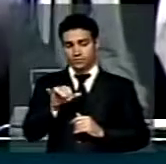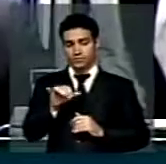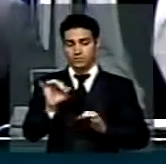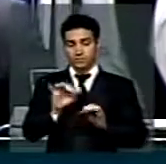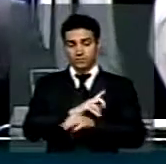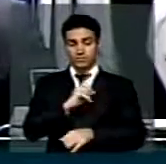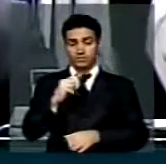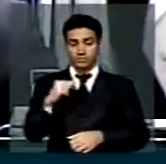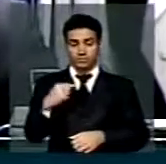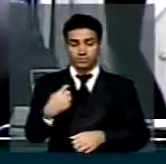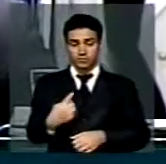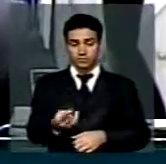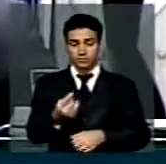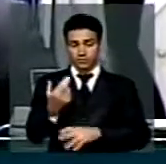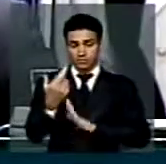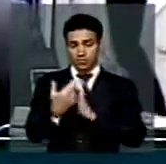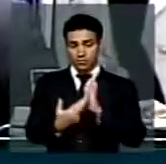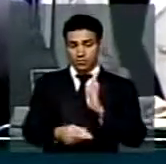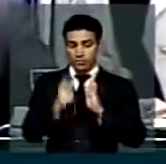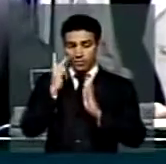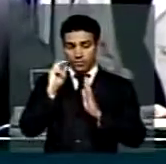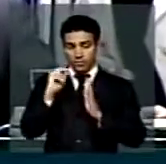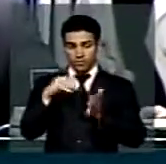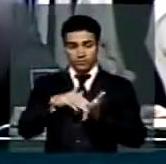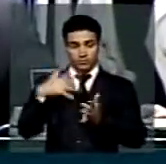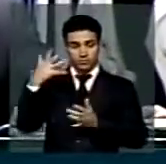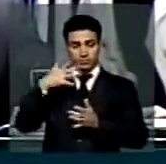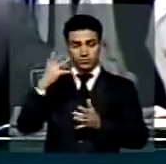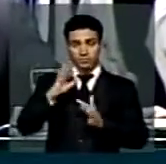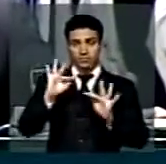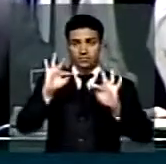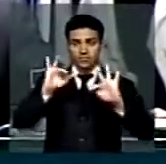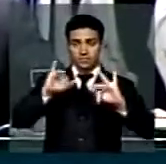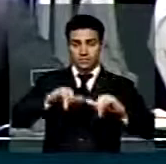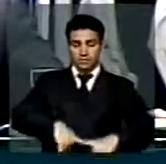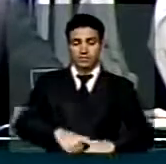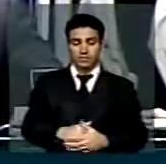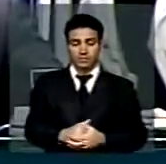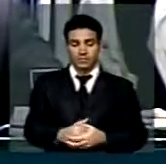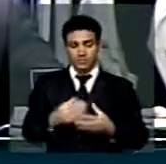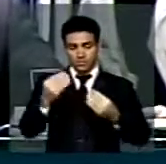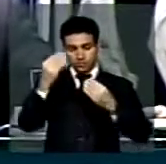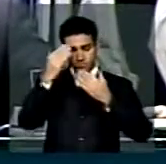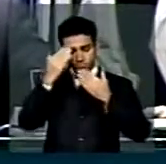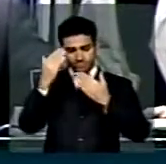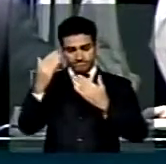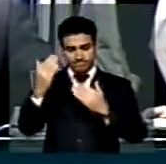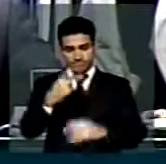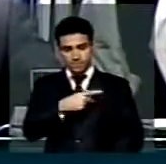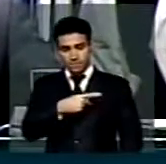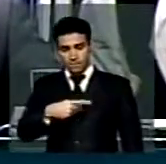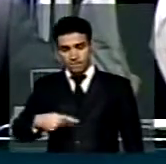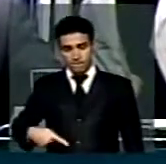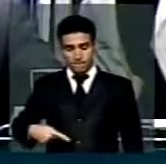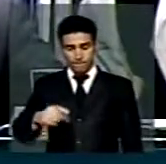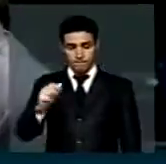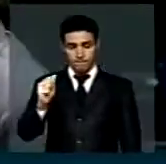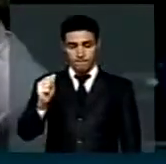irmos até o relator para as suas considerações finais. Muito obrigado, presidente André